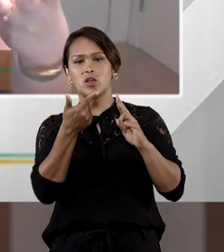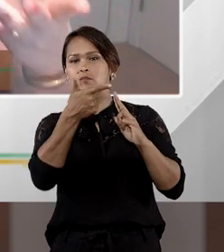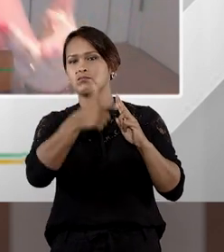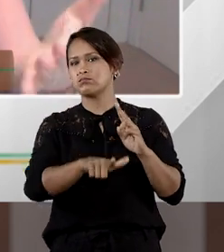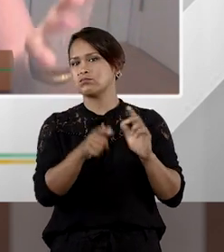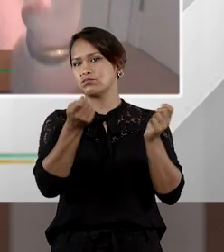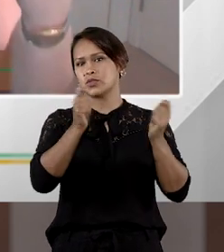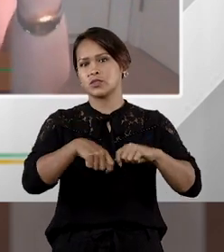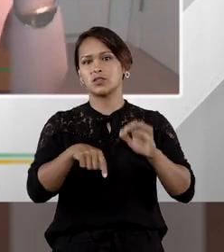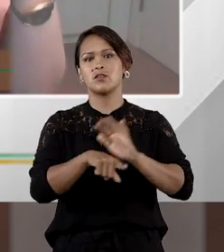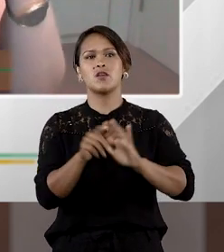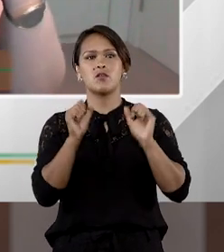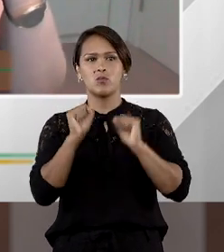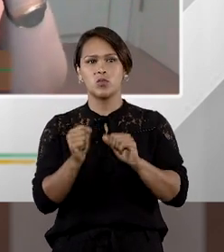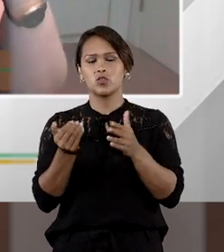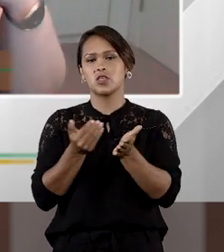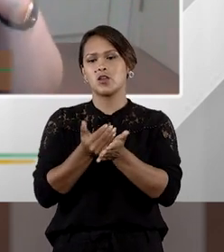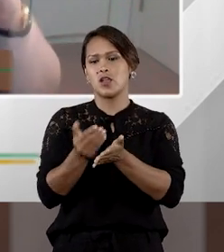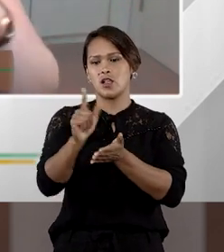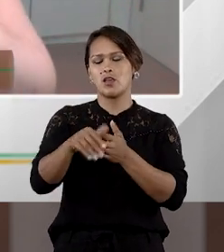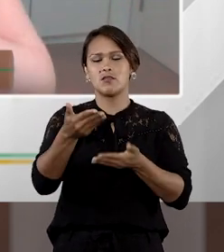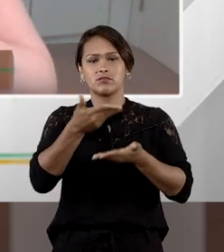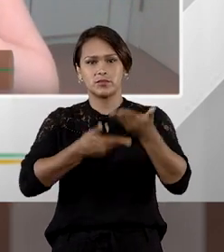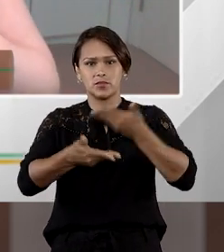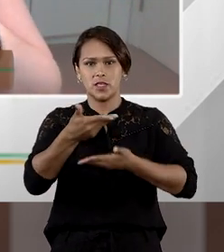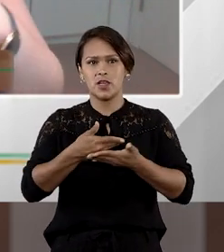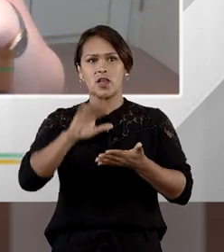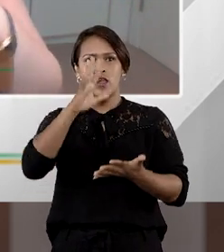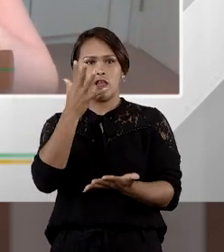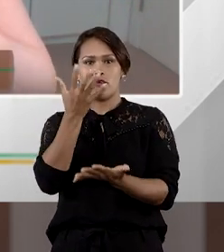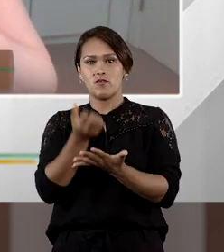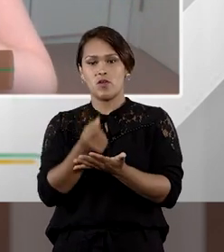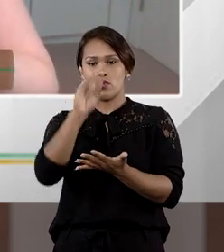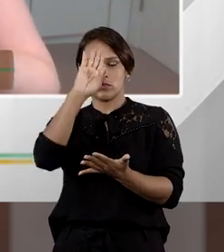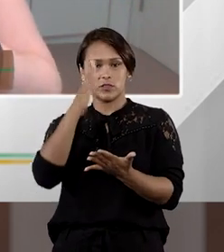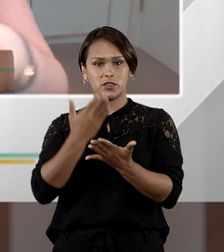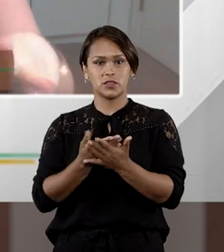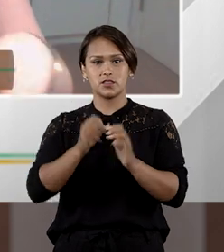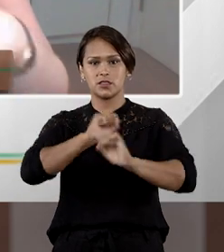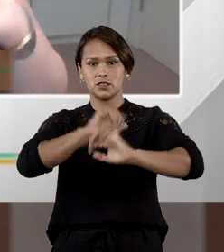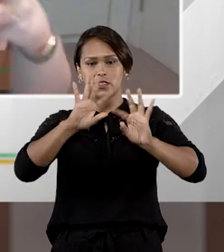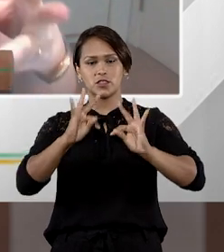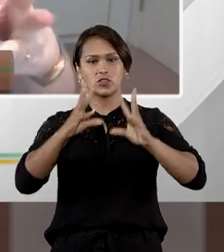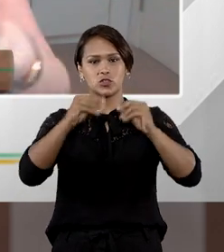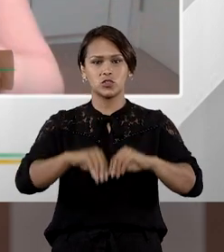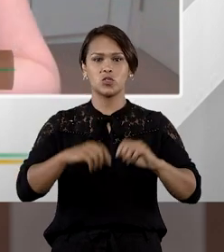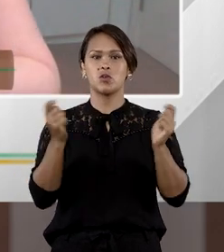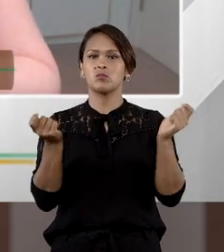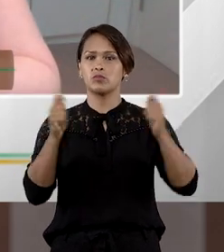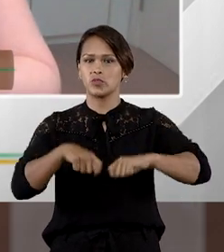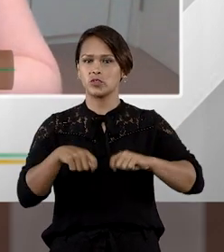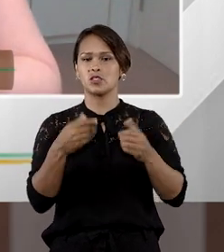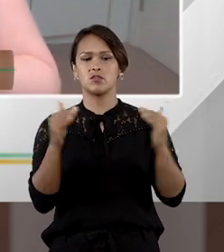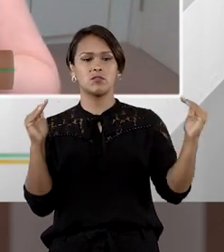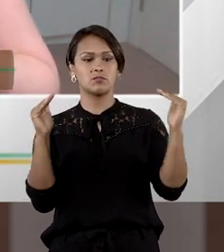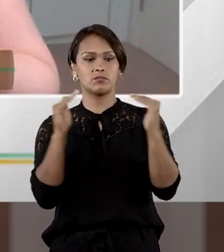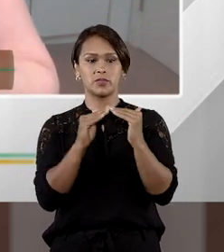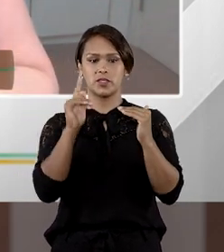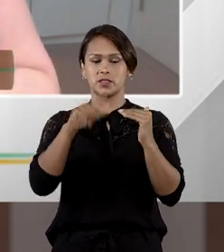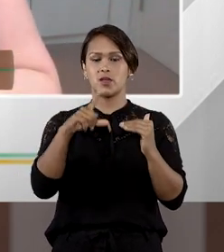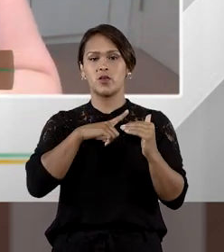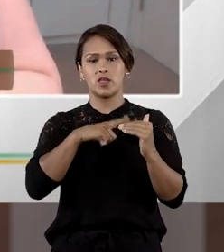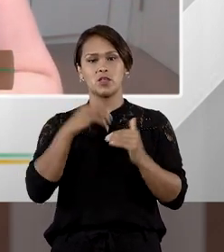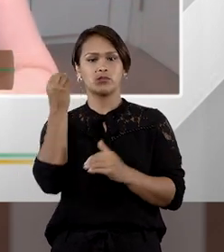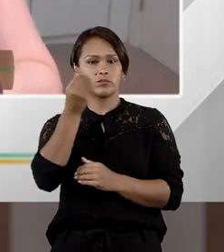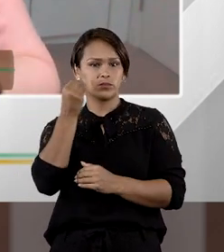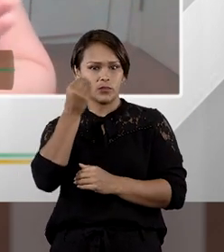for possível, ainda podemos levar para a mediação, para que eles resgatem a confiança, para que eles esclareçam aí pontos que podem estar impactando. Então, eu tenho